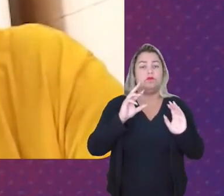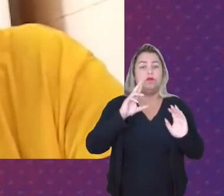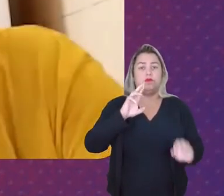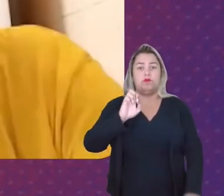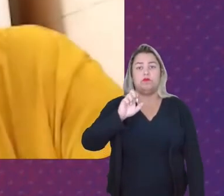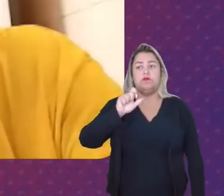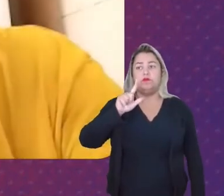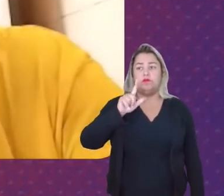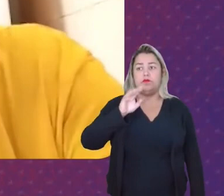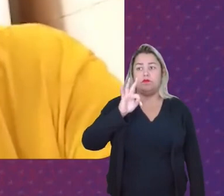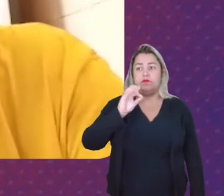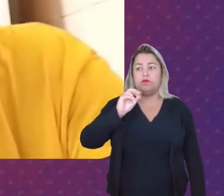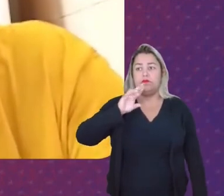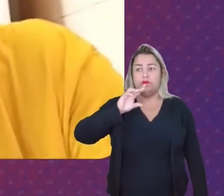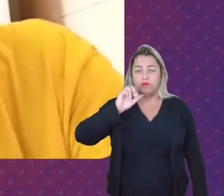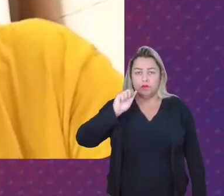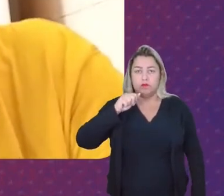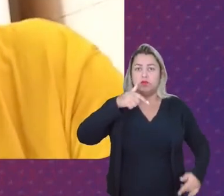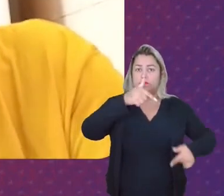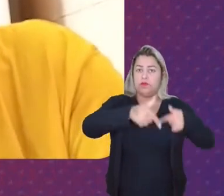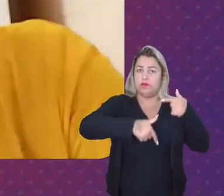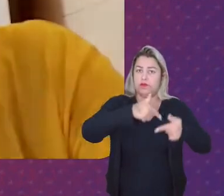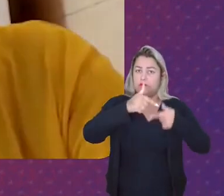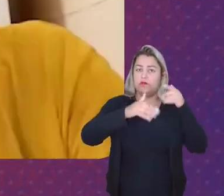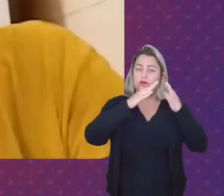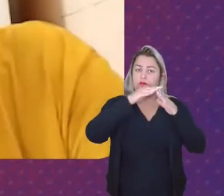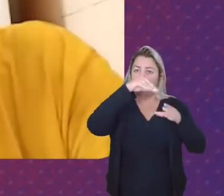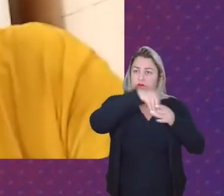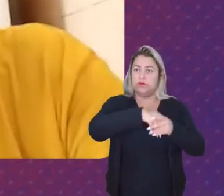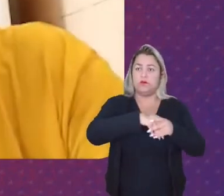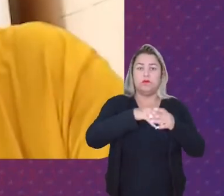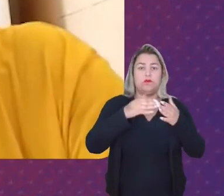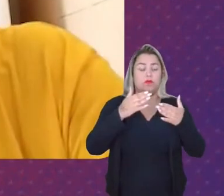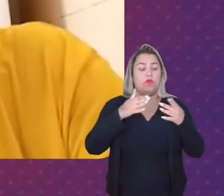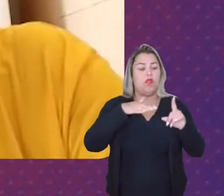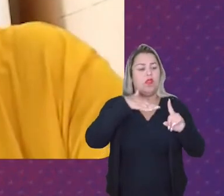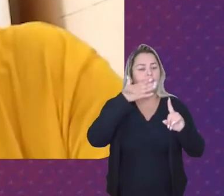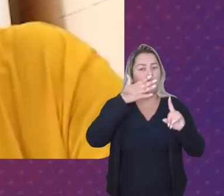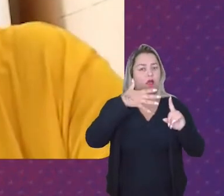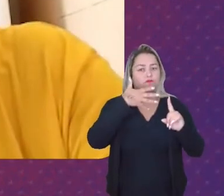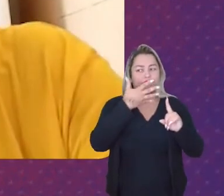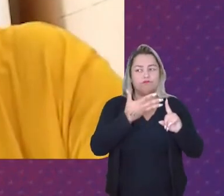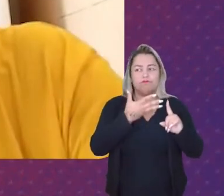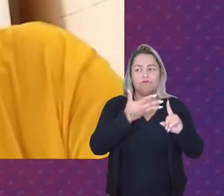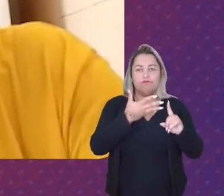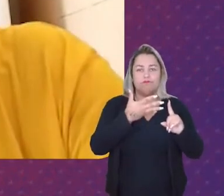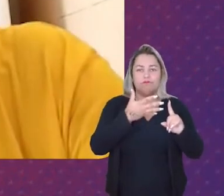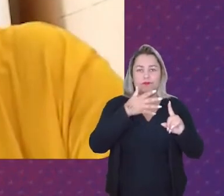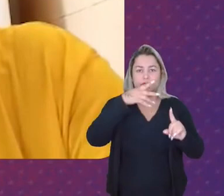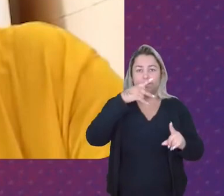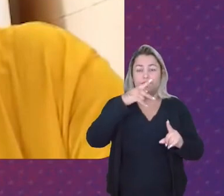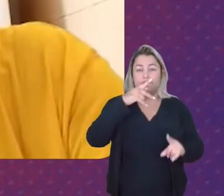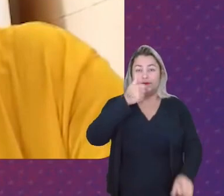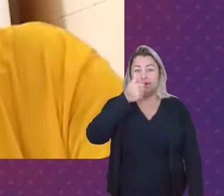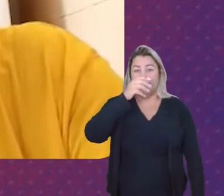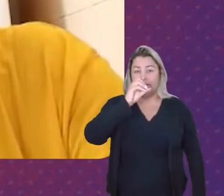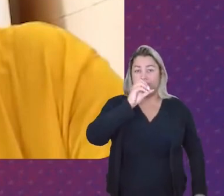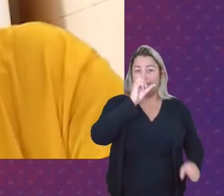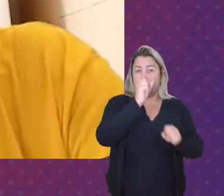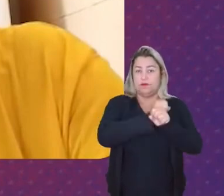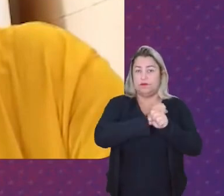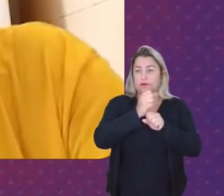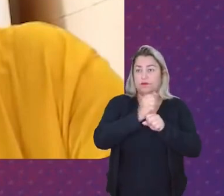nossa PEC, que foi trabalhadora doméstica. Então, ela fez essa homenagem pelos 10 anos da PEC. Nós mobilizamos,